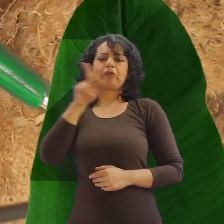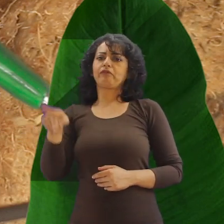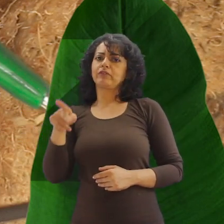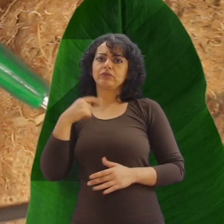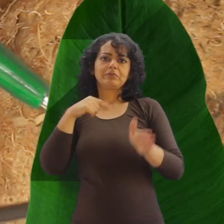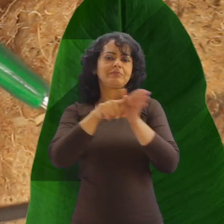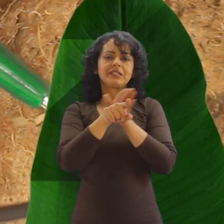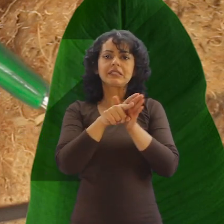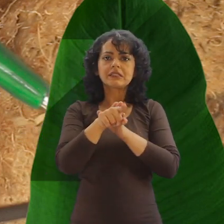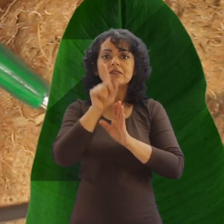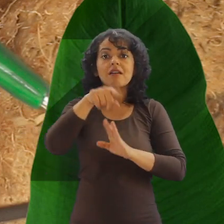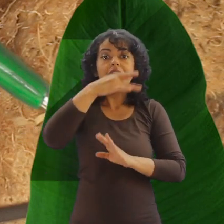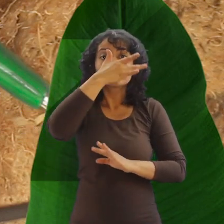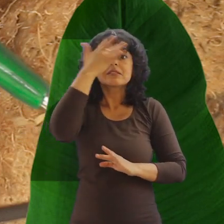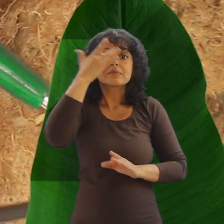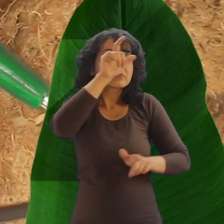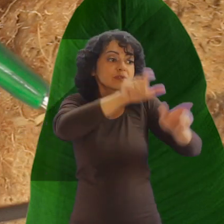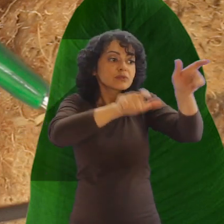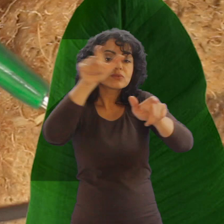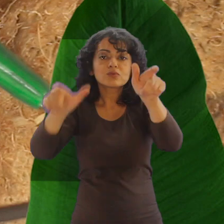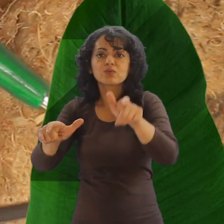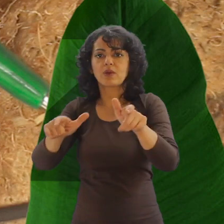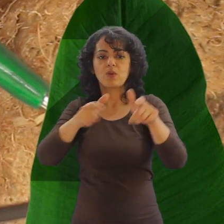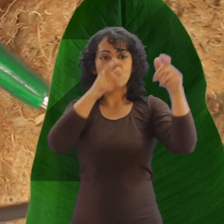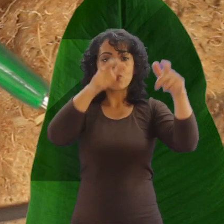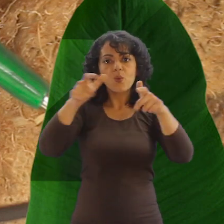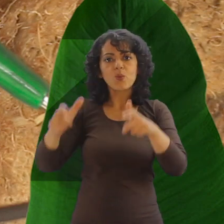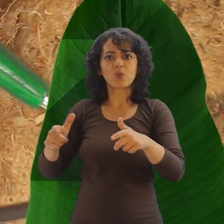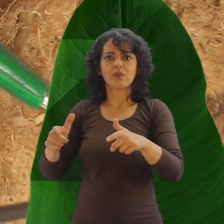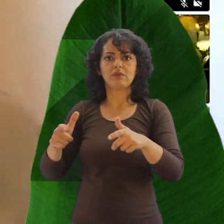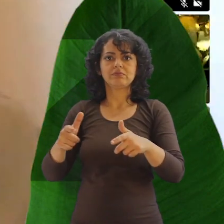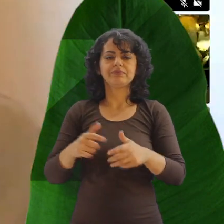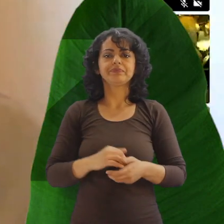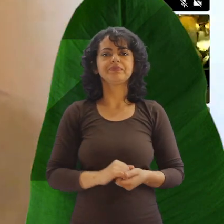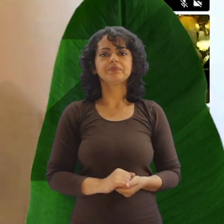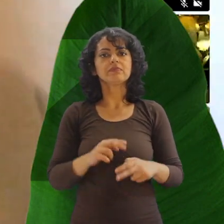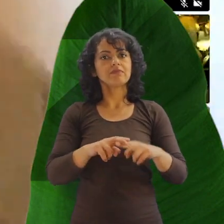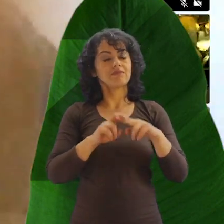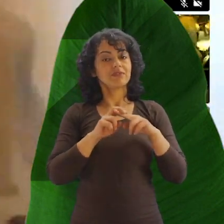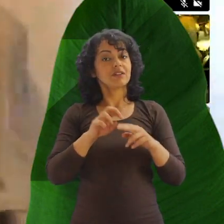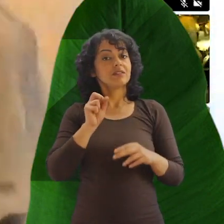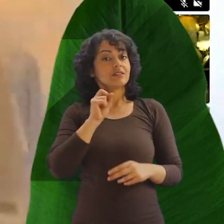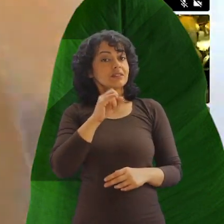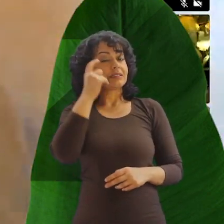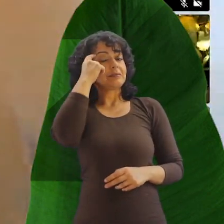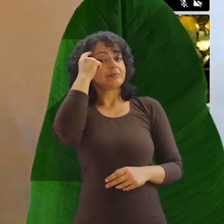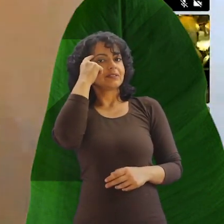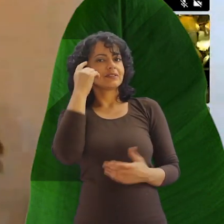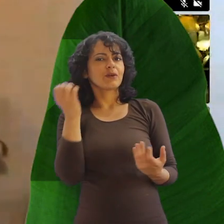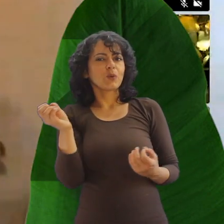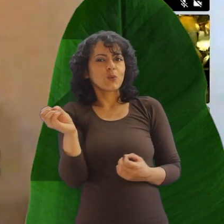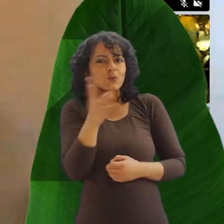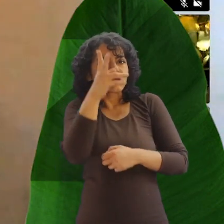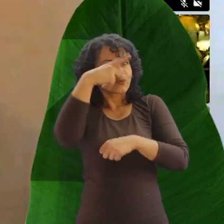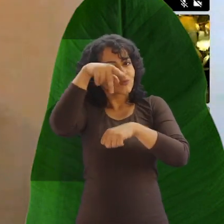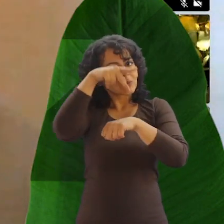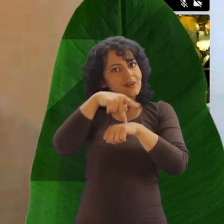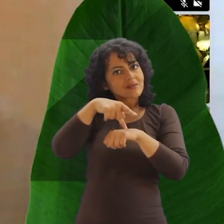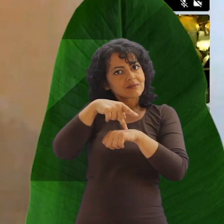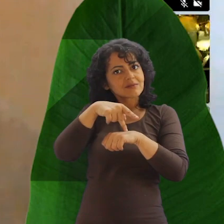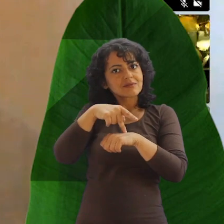a resposta, ela vem das pessoas e daquele lugar que a gente vai estar em diálogo. Então, assim, se a gente falar num novo país, dos